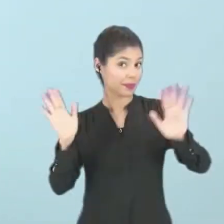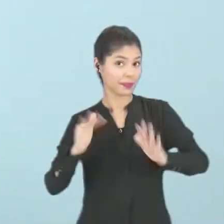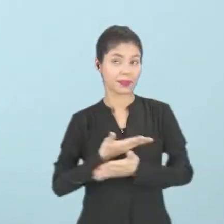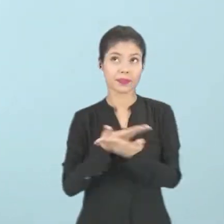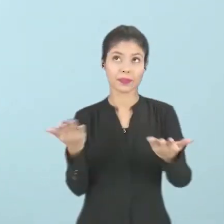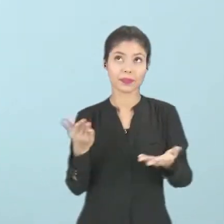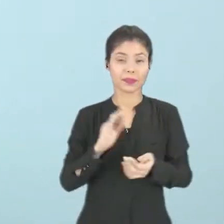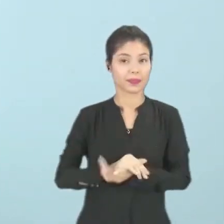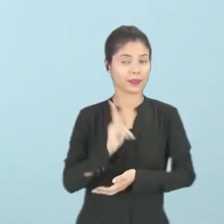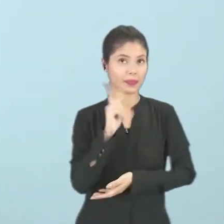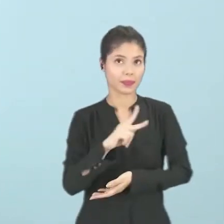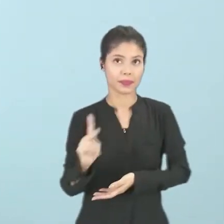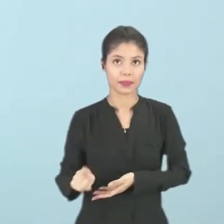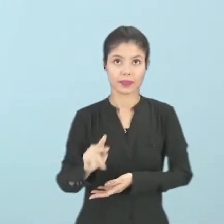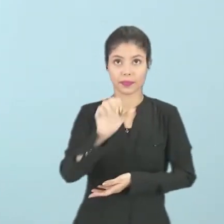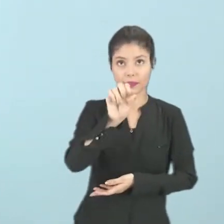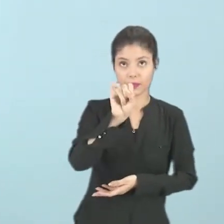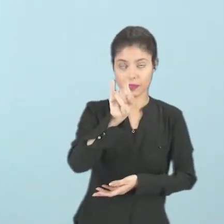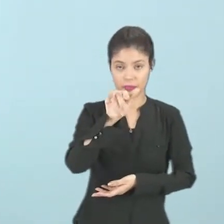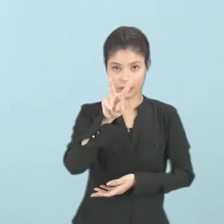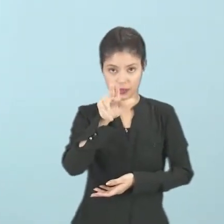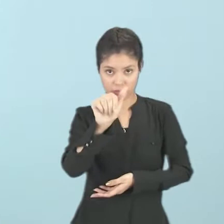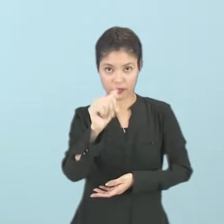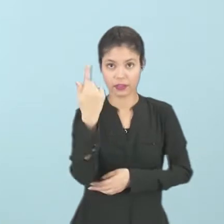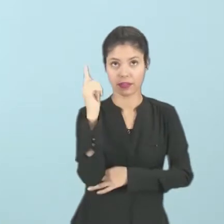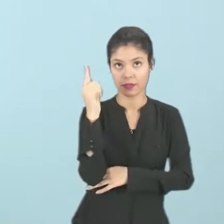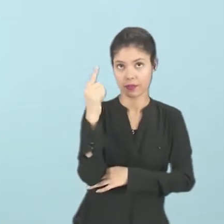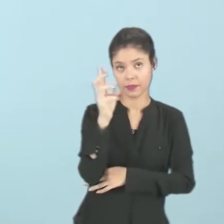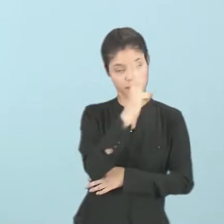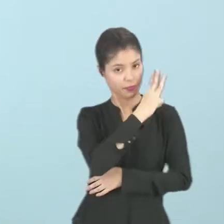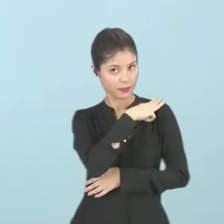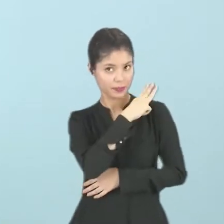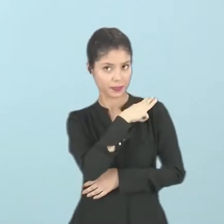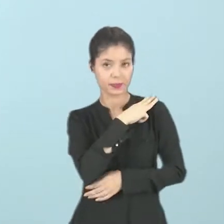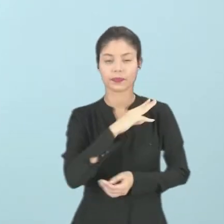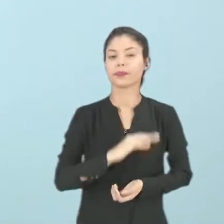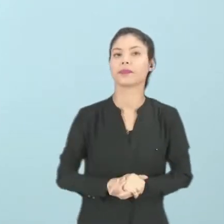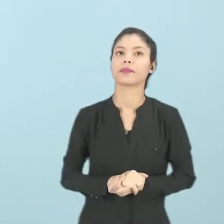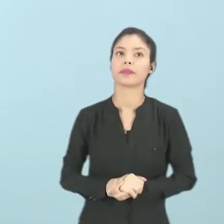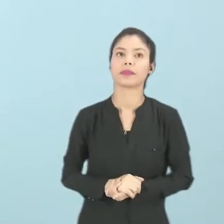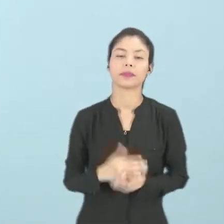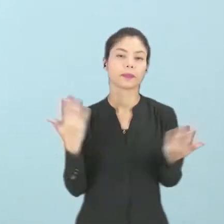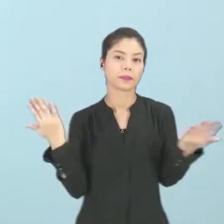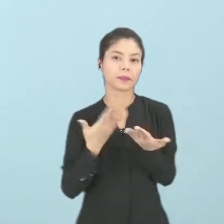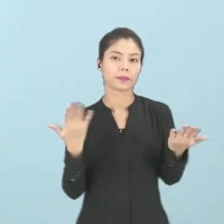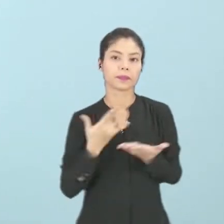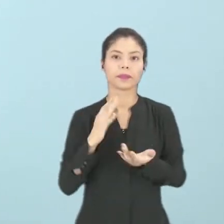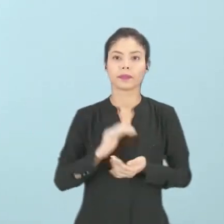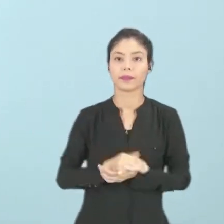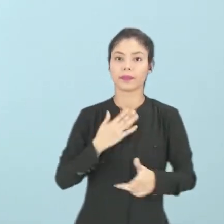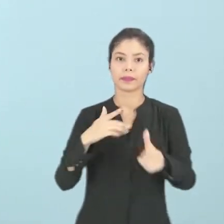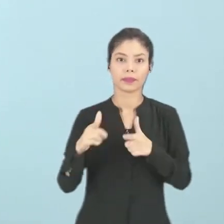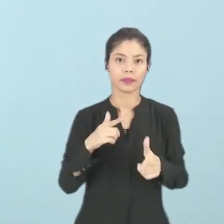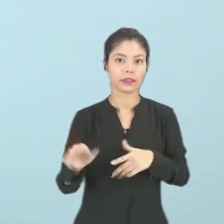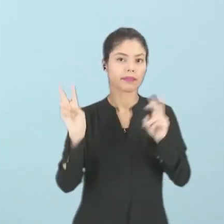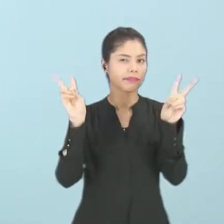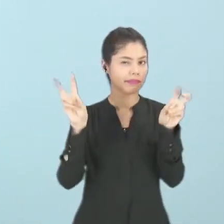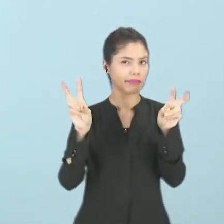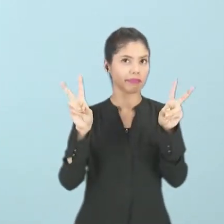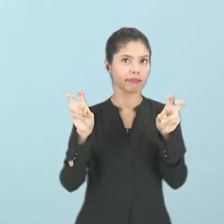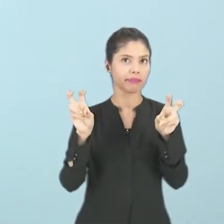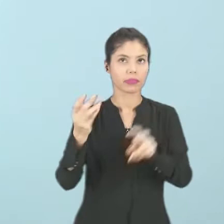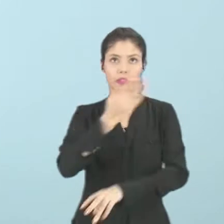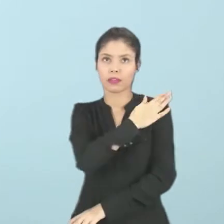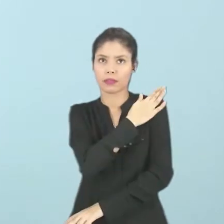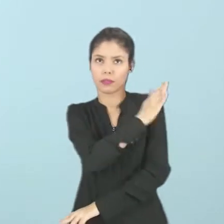Olá, pessoal! Eu sou a professora Silvana de Geografia da terceira série do ensino médio. E hoje nós vamos trabalhar sobre a questão